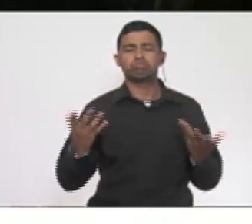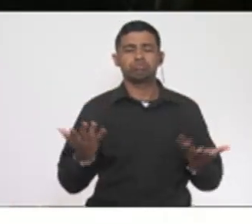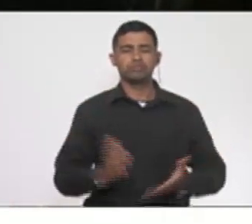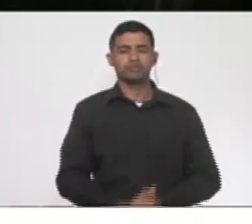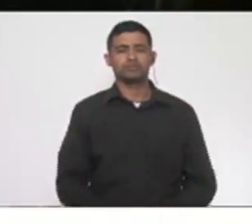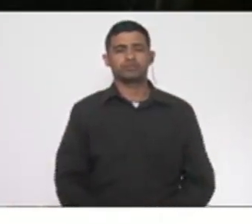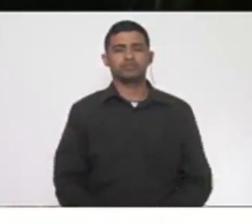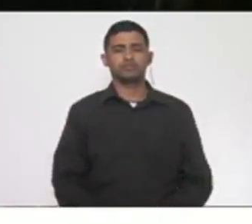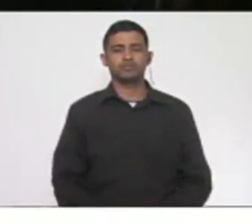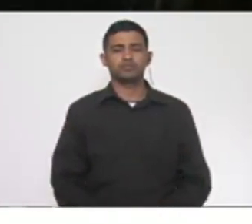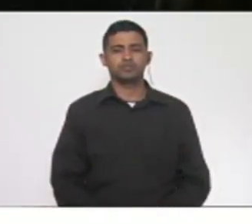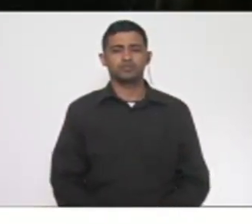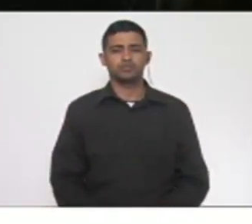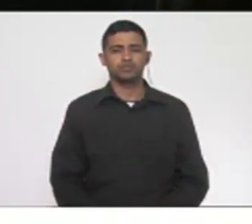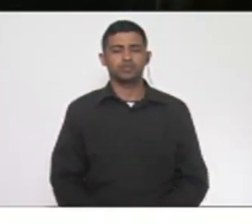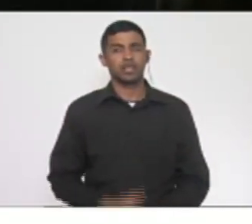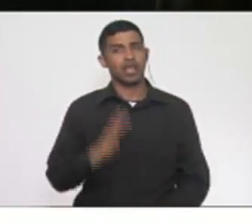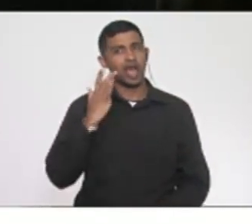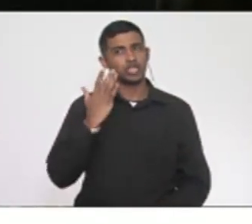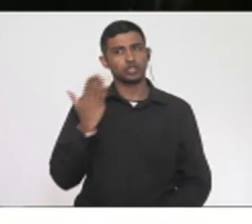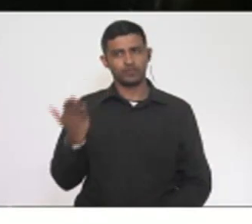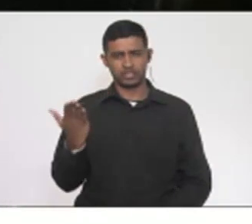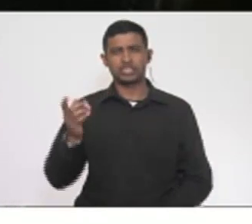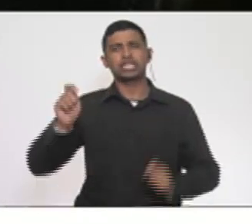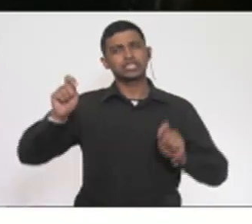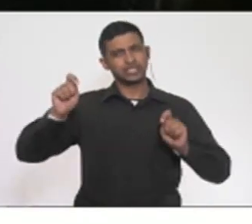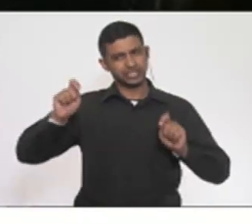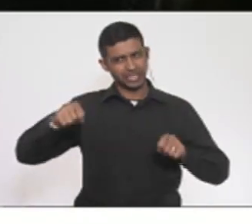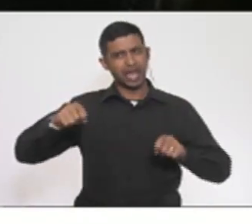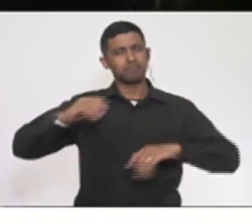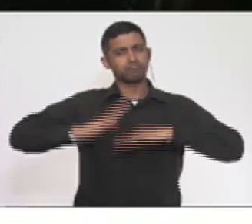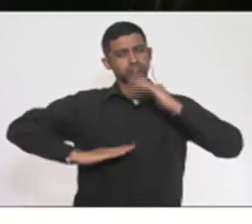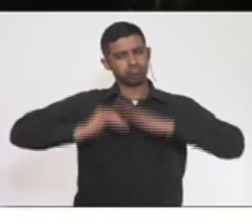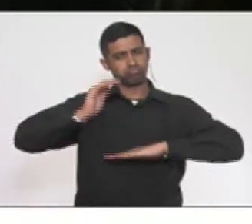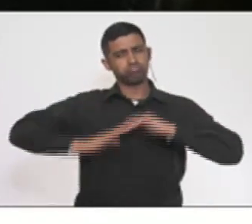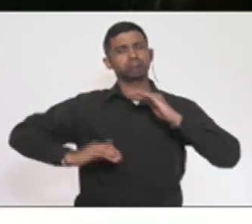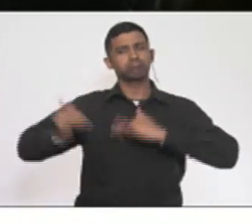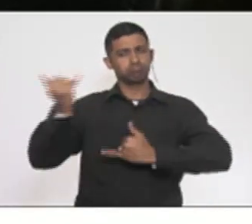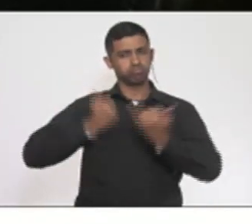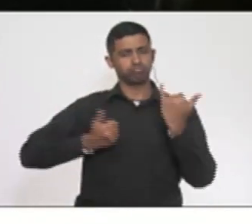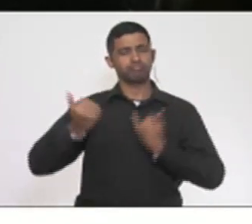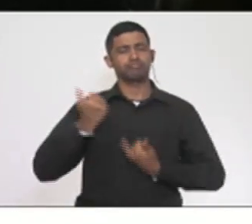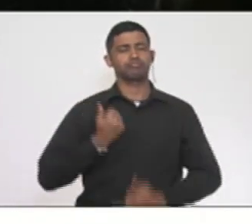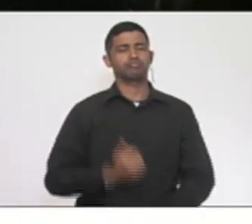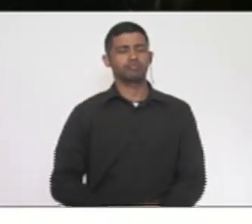que Vossa Senhoria tem todas as condições técnicas de dar essa informação.